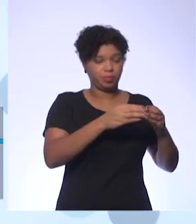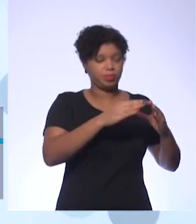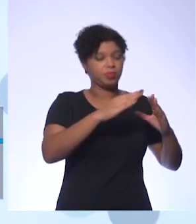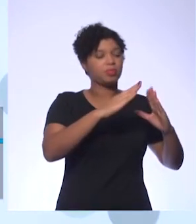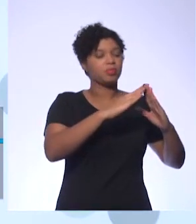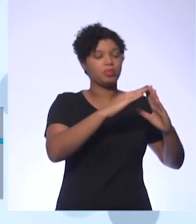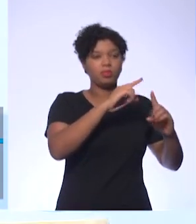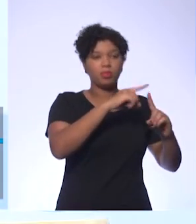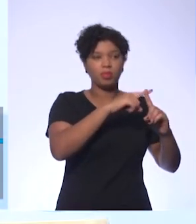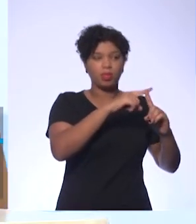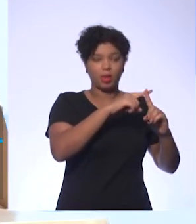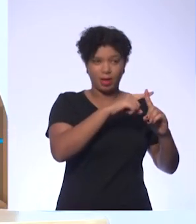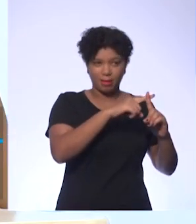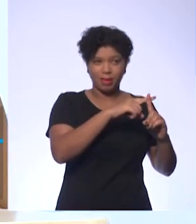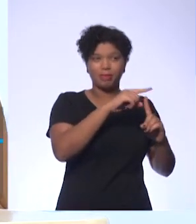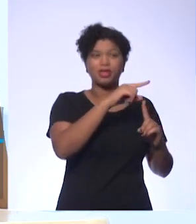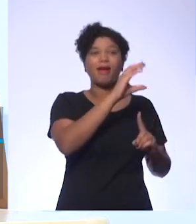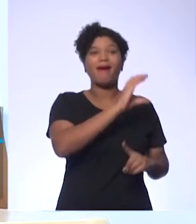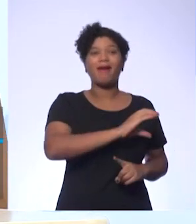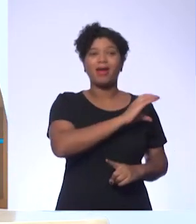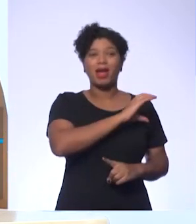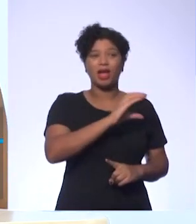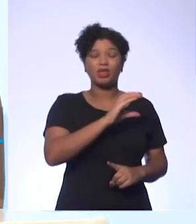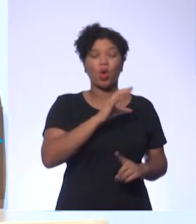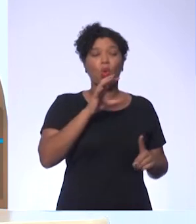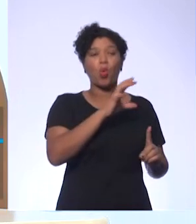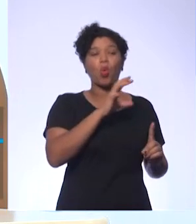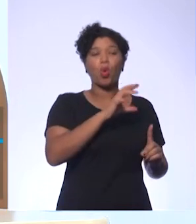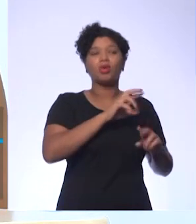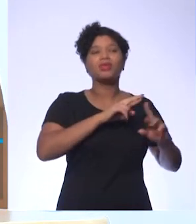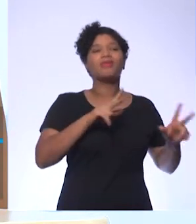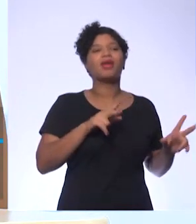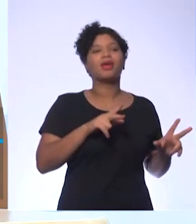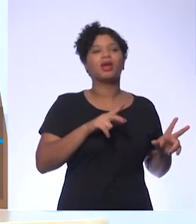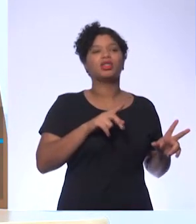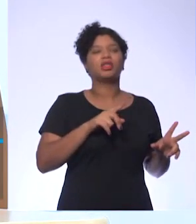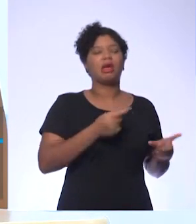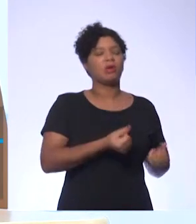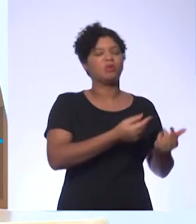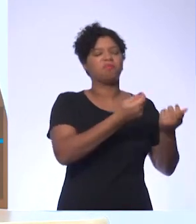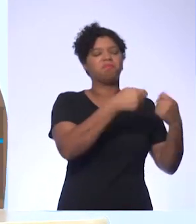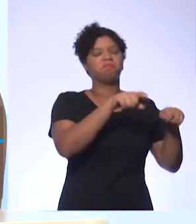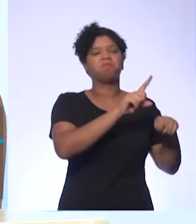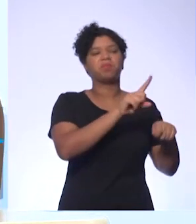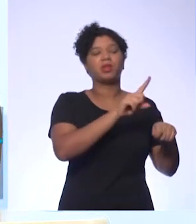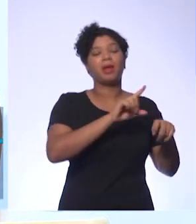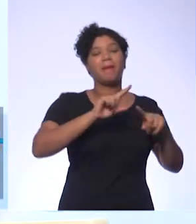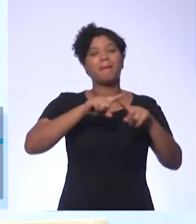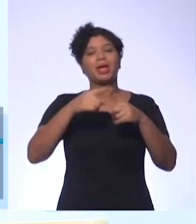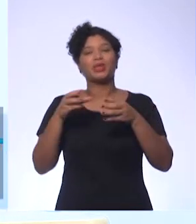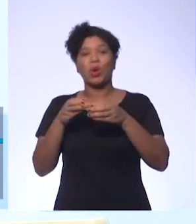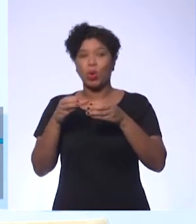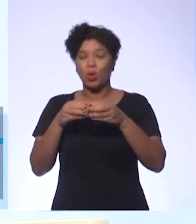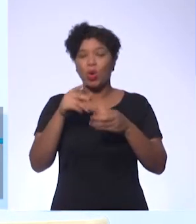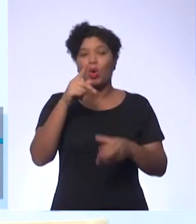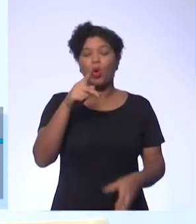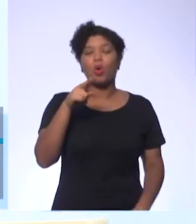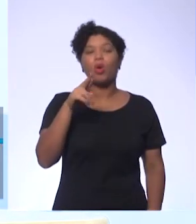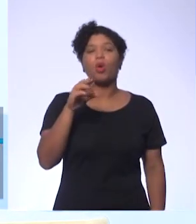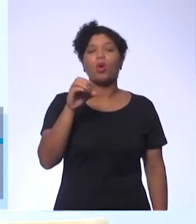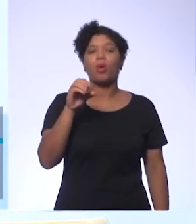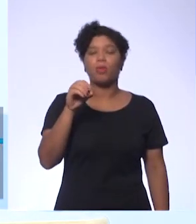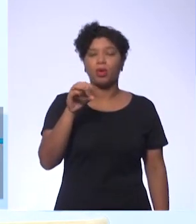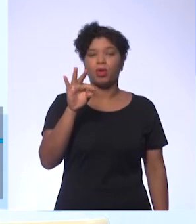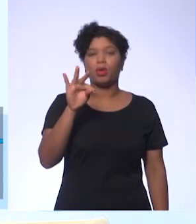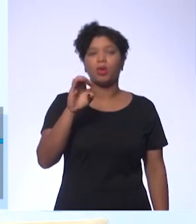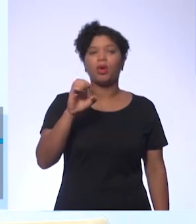ela influenciou o não desejo ao lucro. Já o protestantismo relacionou a